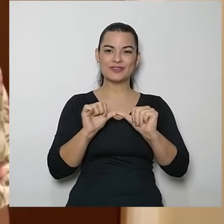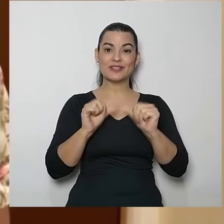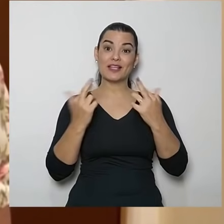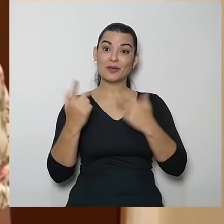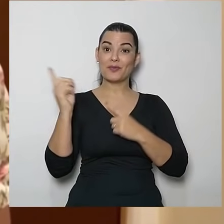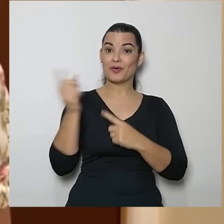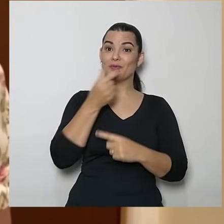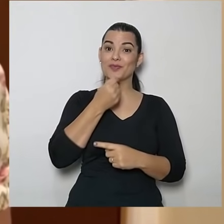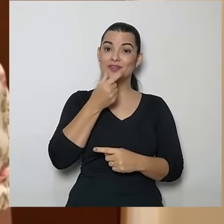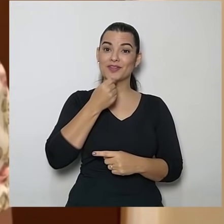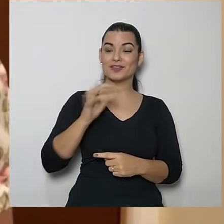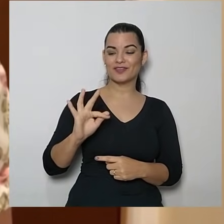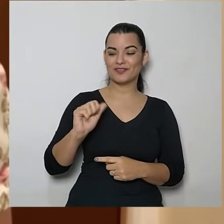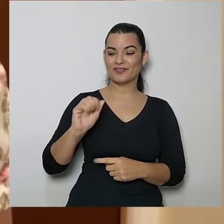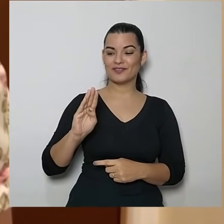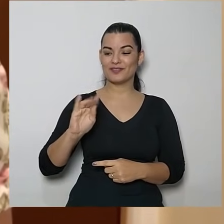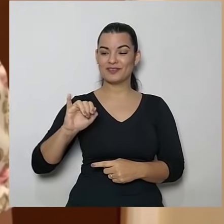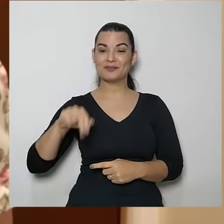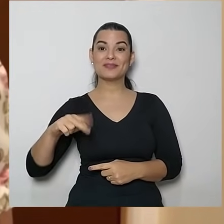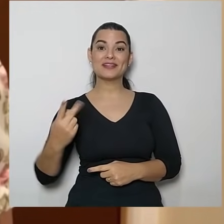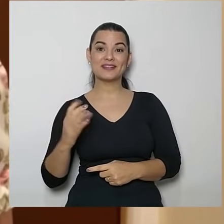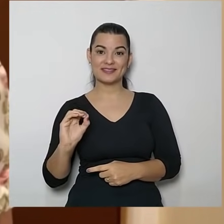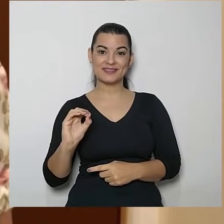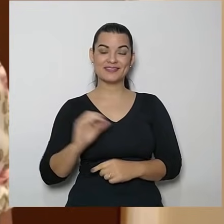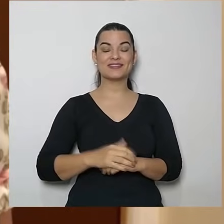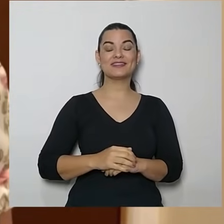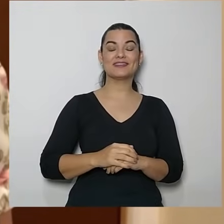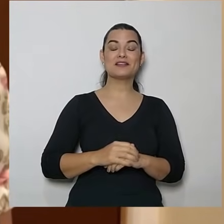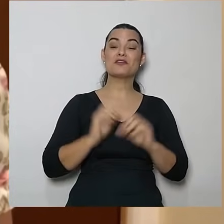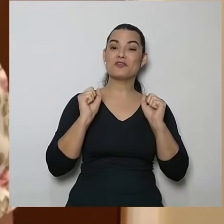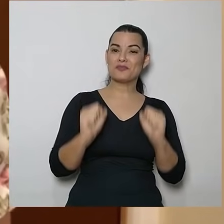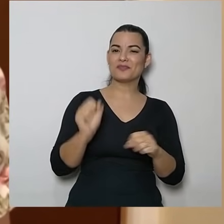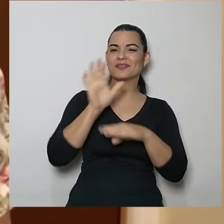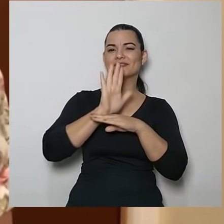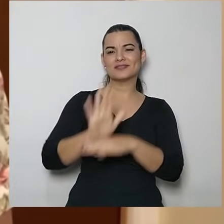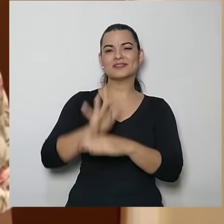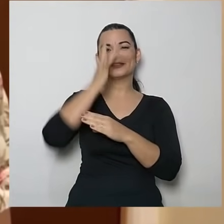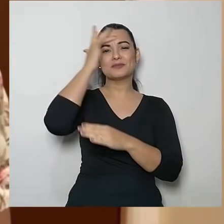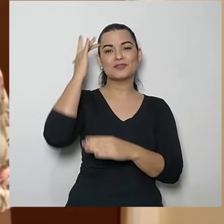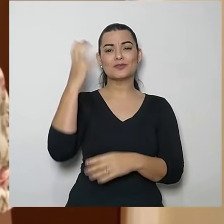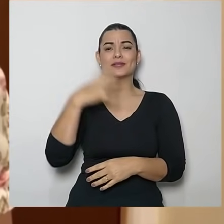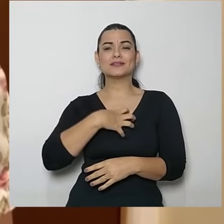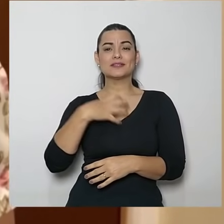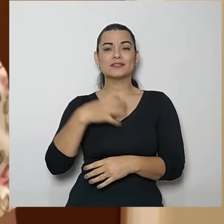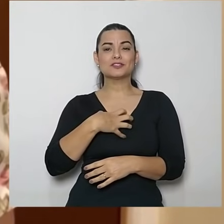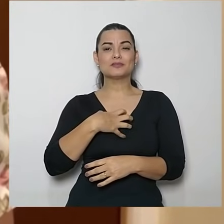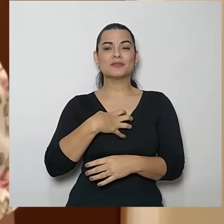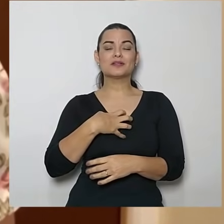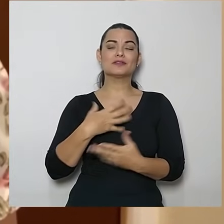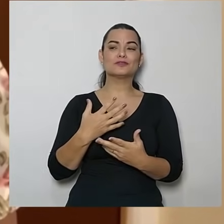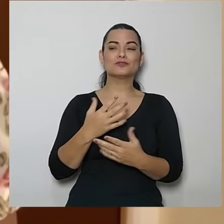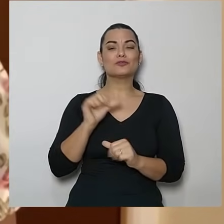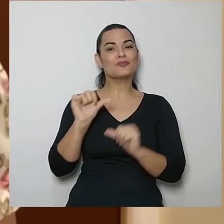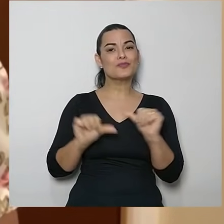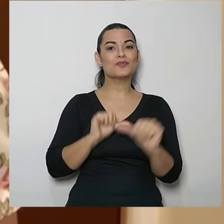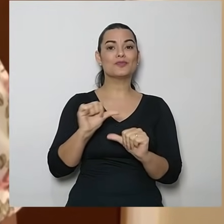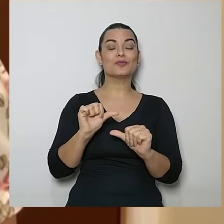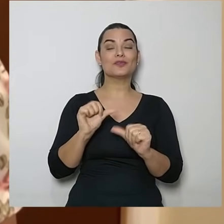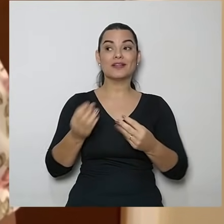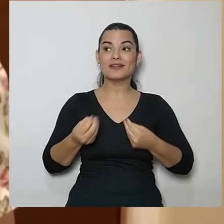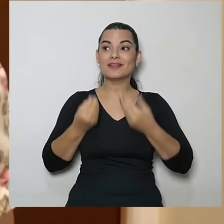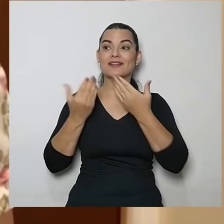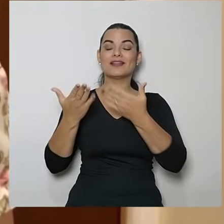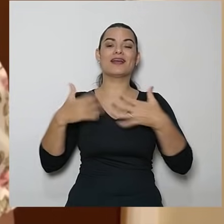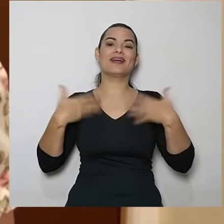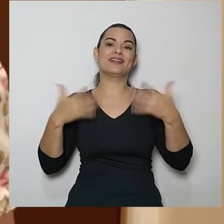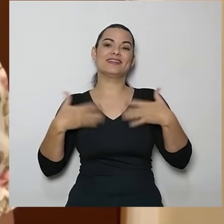Fabinho. Sendo assim, ela pode ser usada para ajudar as pessoas com os seus sentimentos, podendo trazer alegria quando